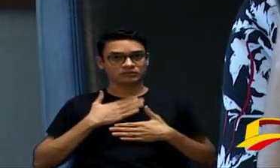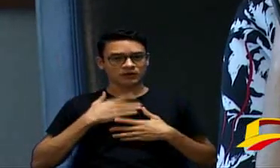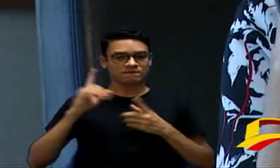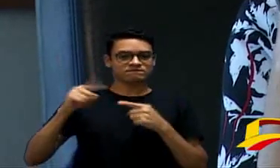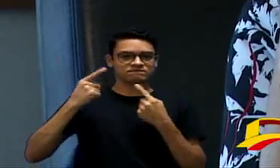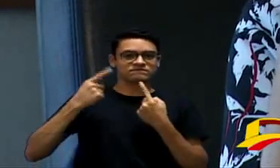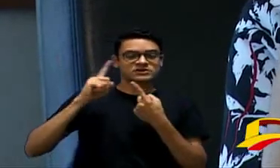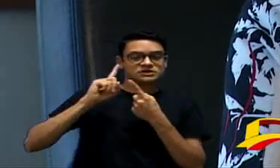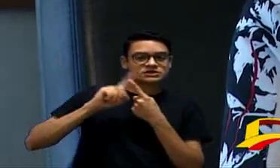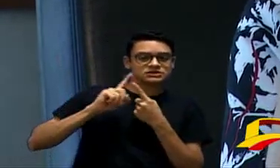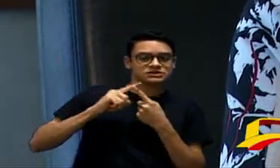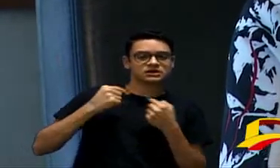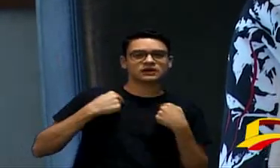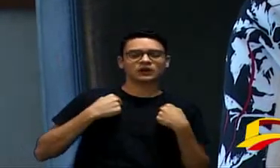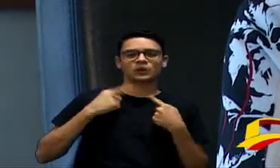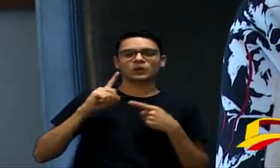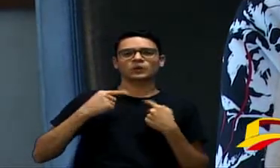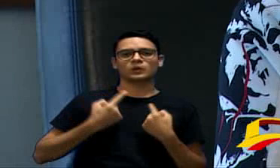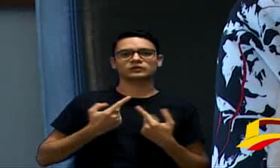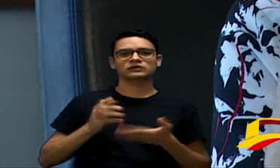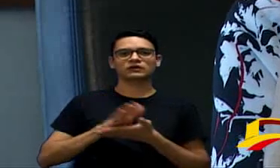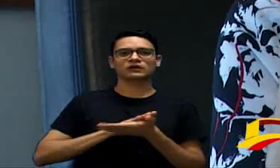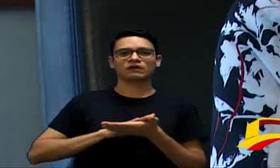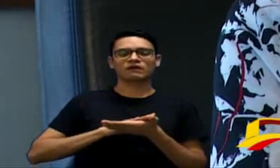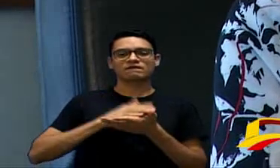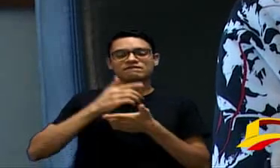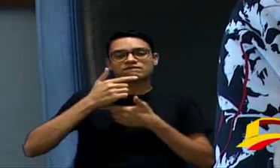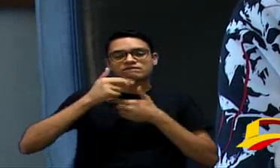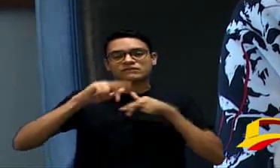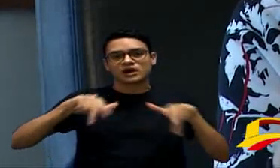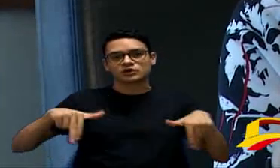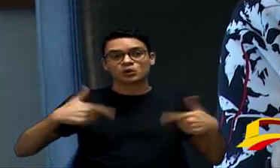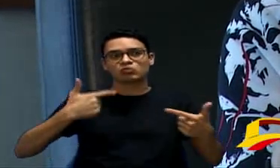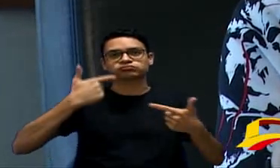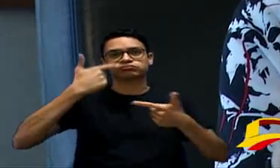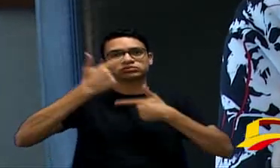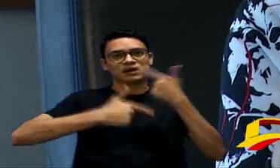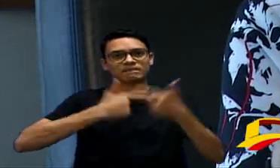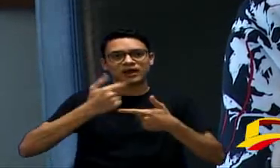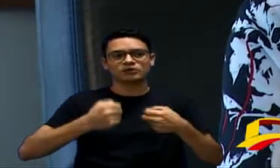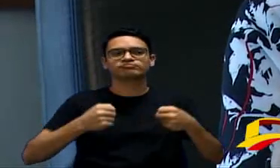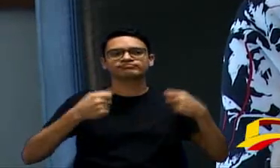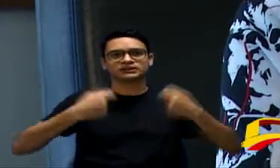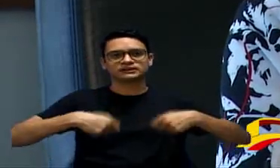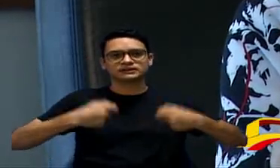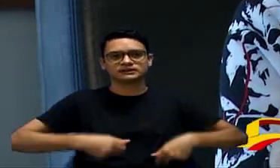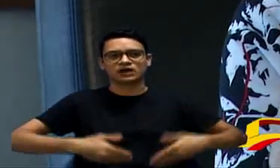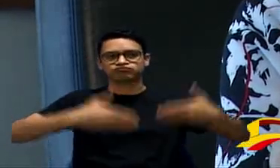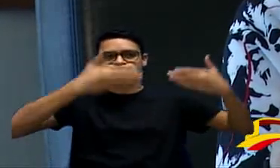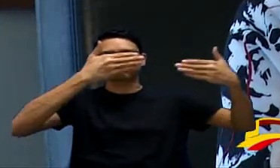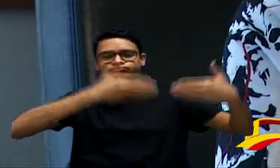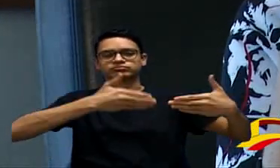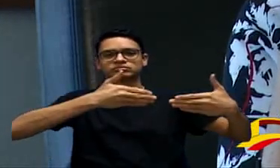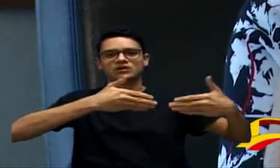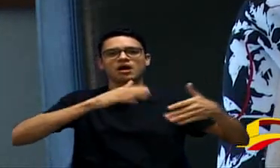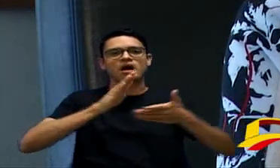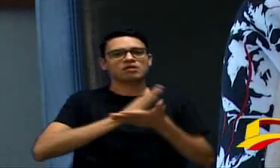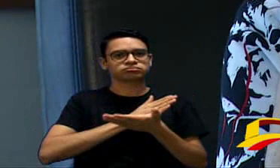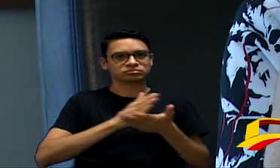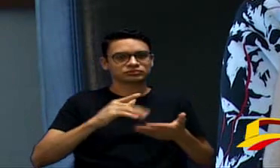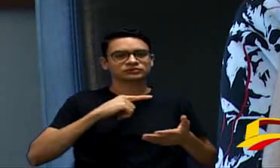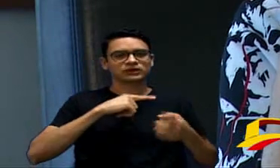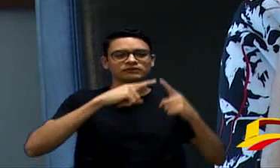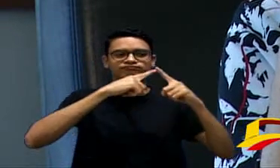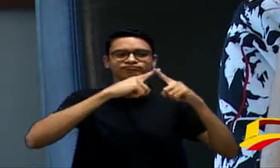uma vingança, ou até mesmo no trabalho ter algum confronto. Então, é um trabalho que exige